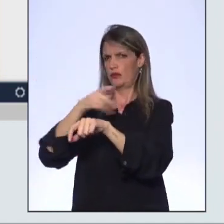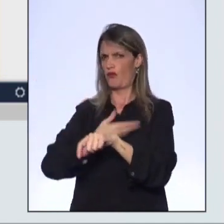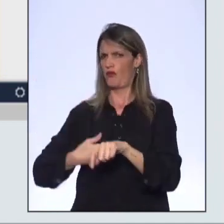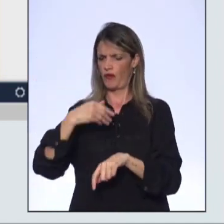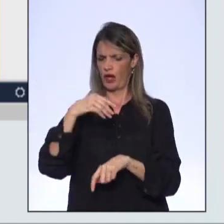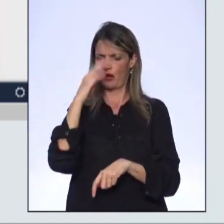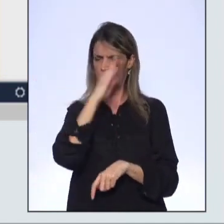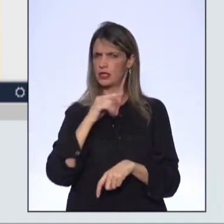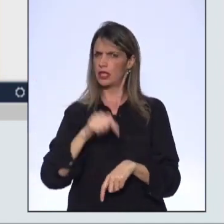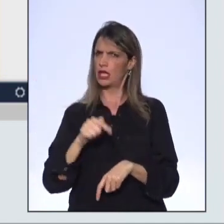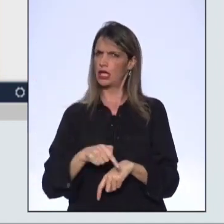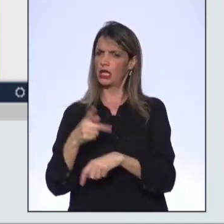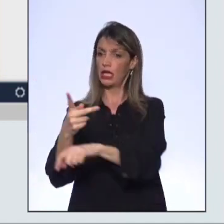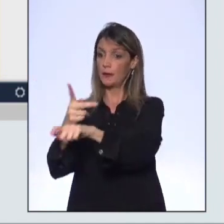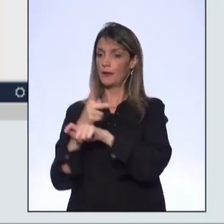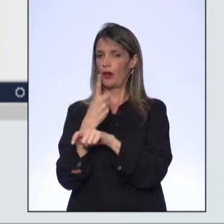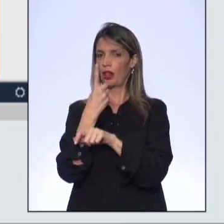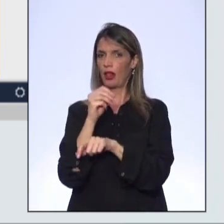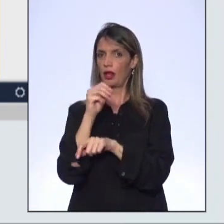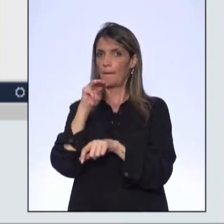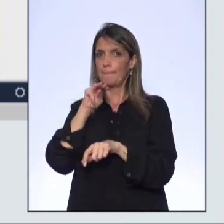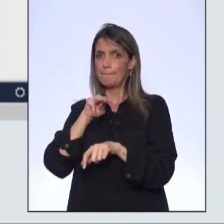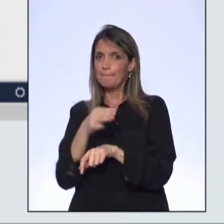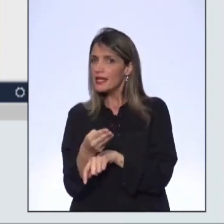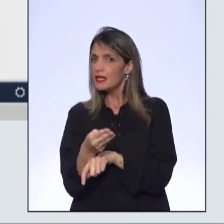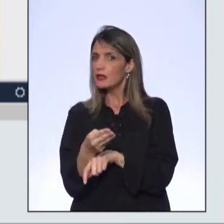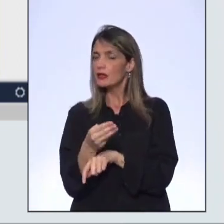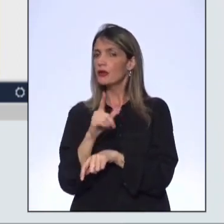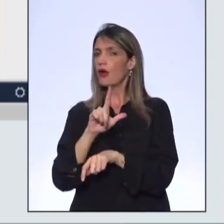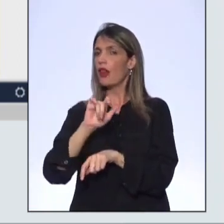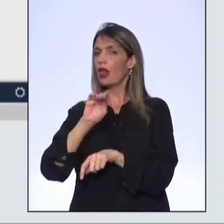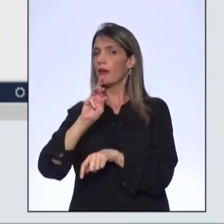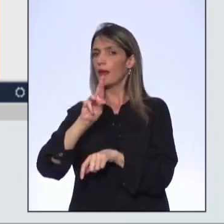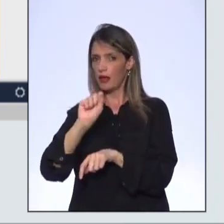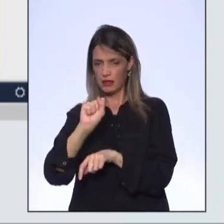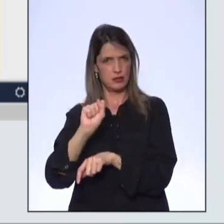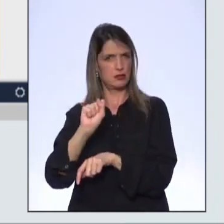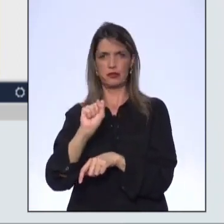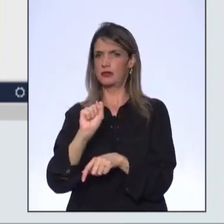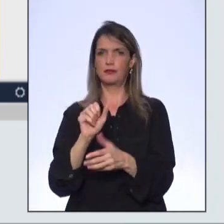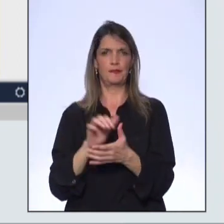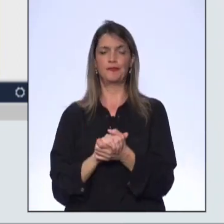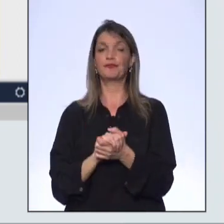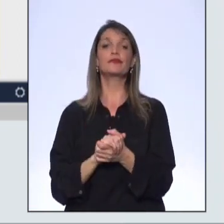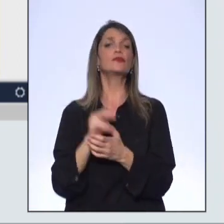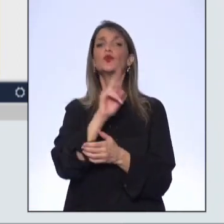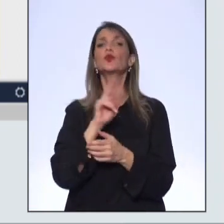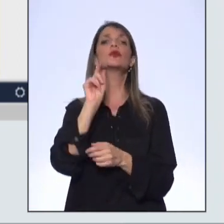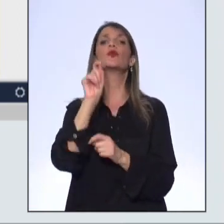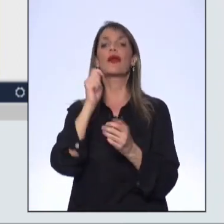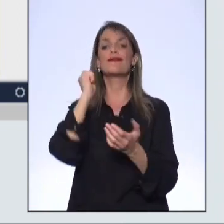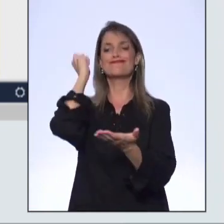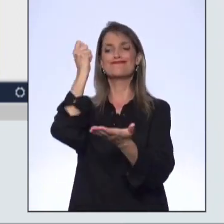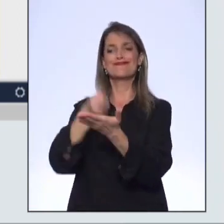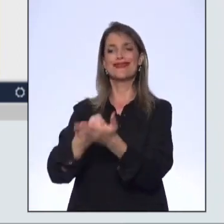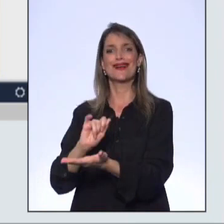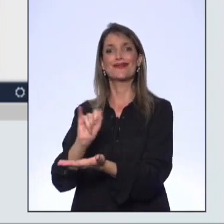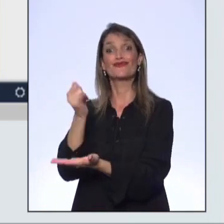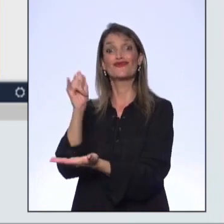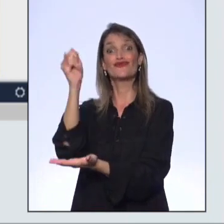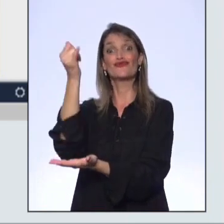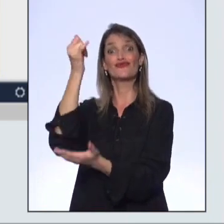empréstimo o valor de 10 milhões de libras esterlinas. Parte desse dinheiro seria utilizado para pagar os juros da dívida